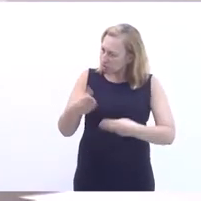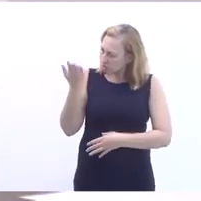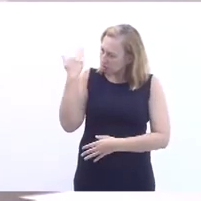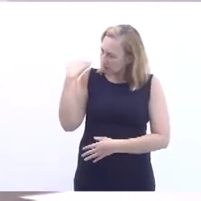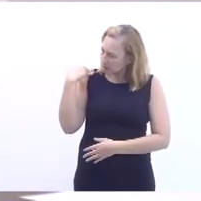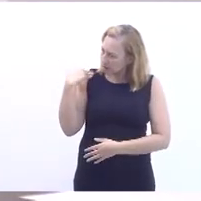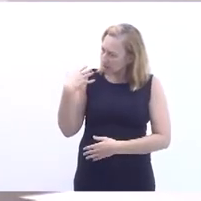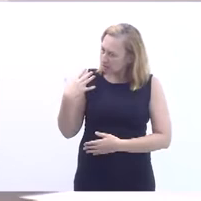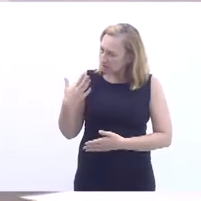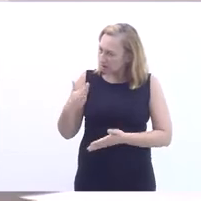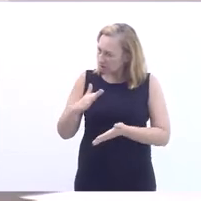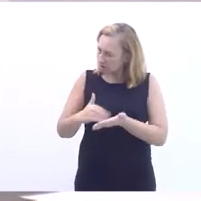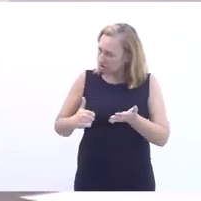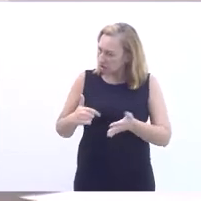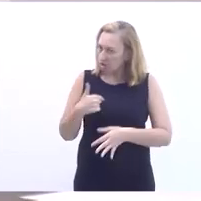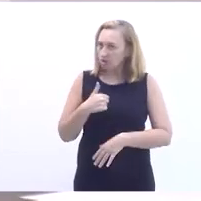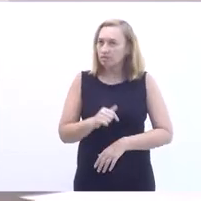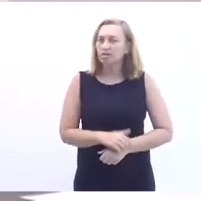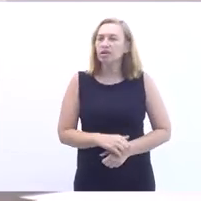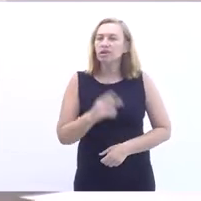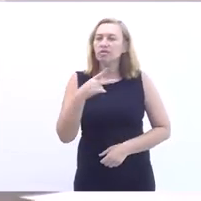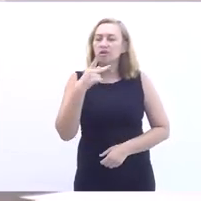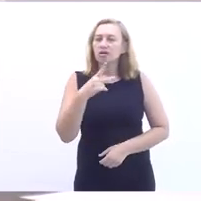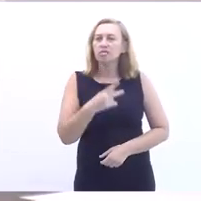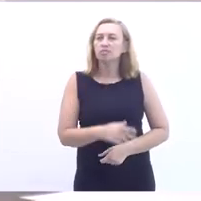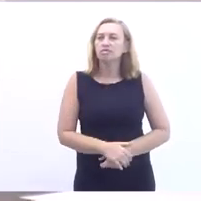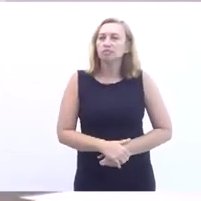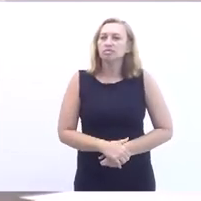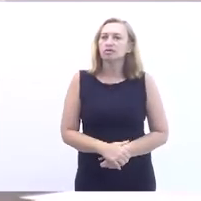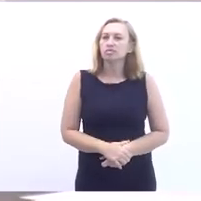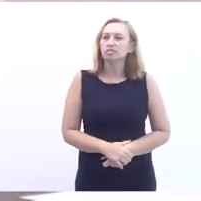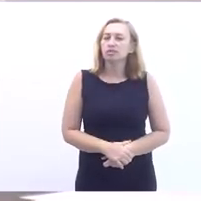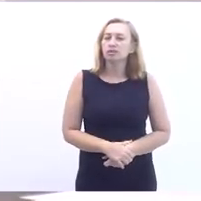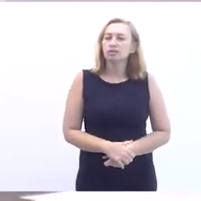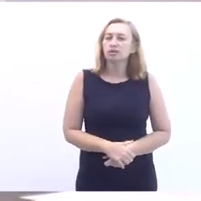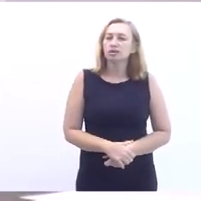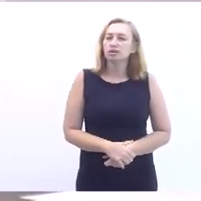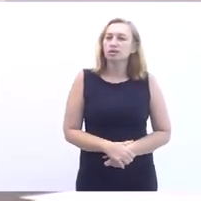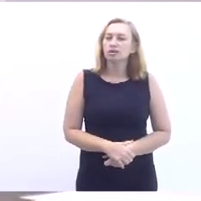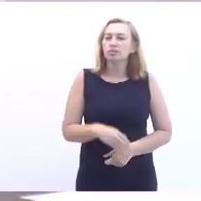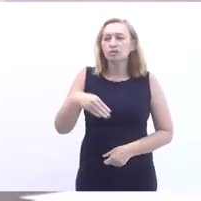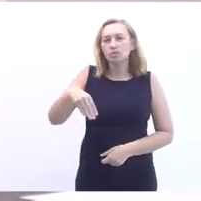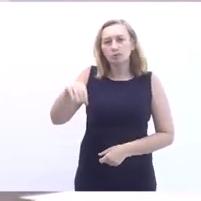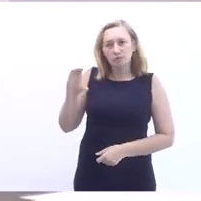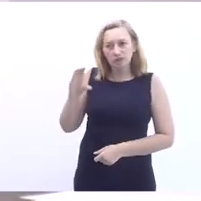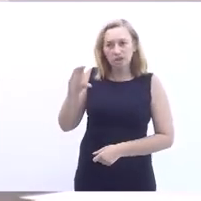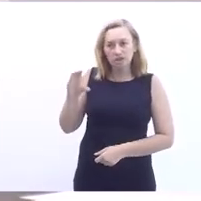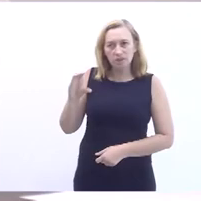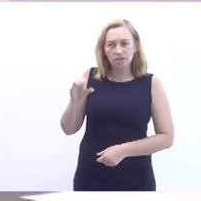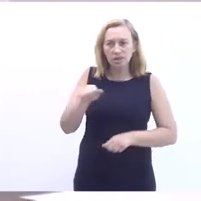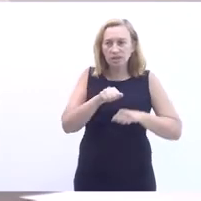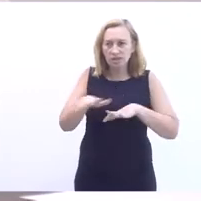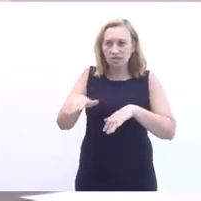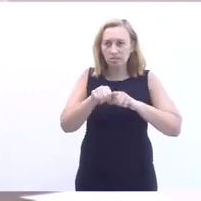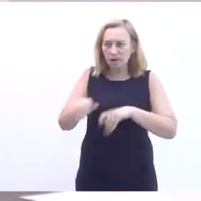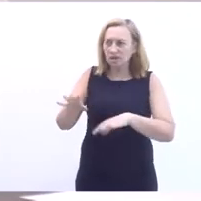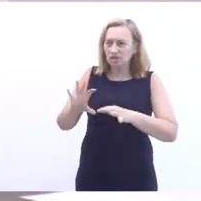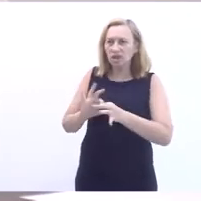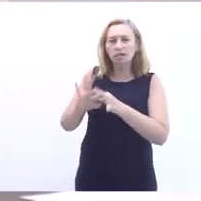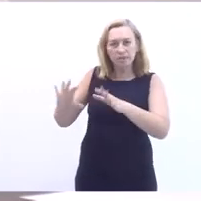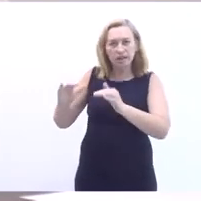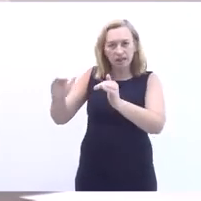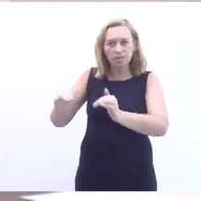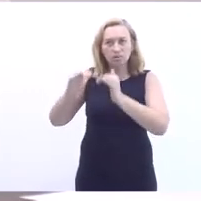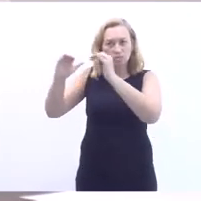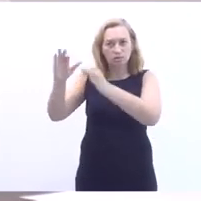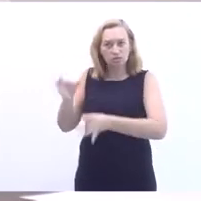mim que que deu um crachá ele falou o link essa massa tá autorizada pelo